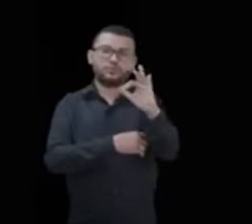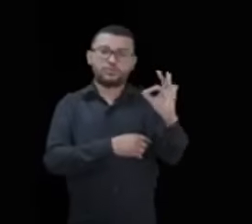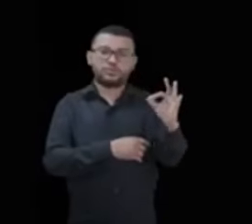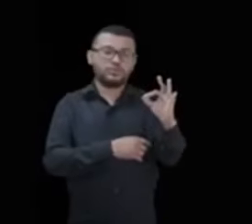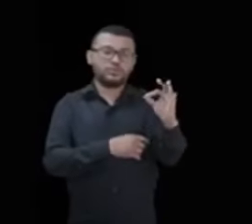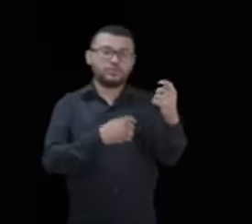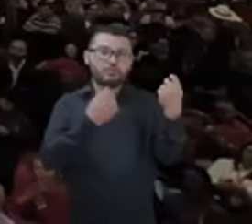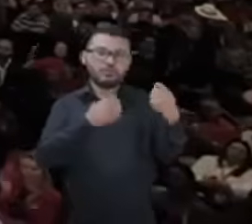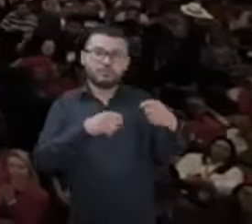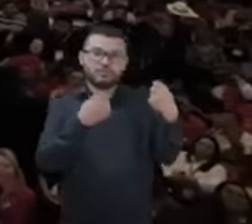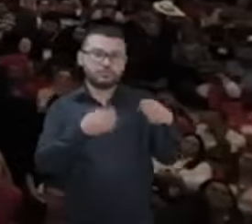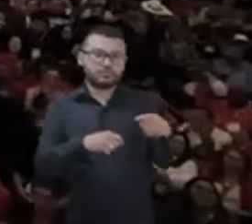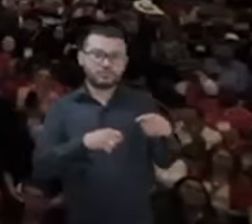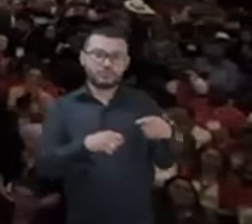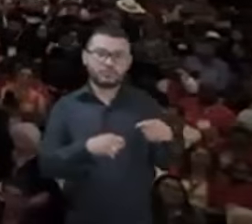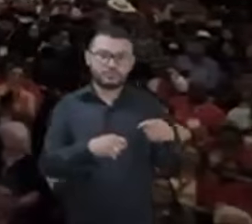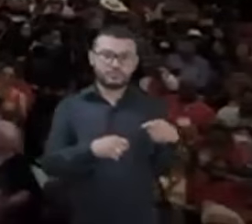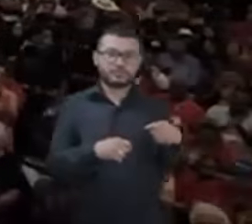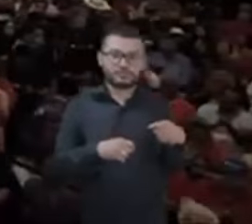de classe,